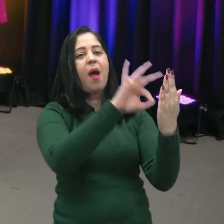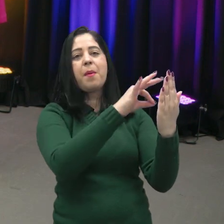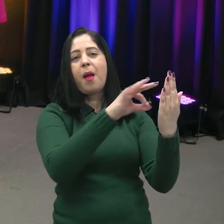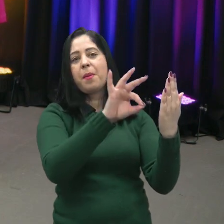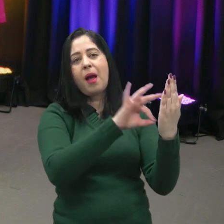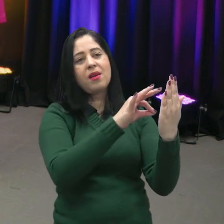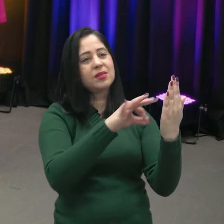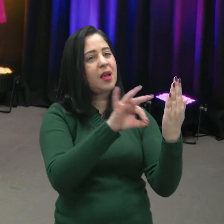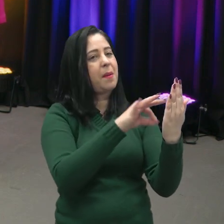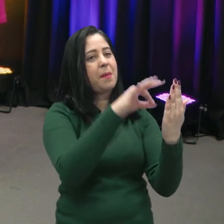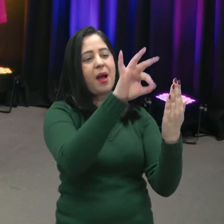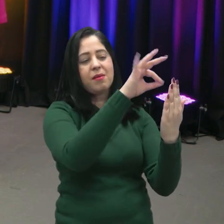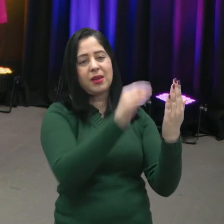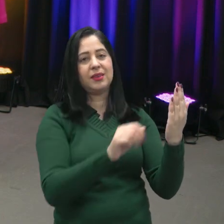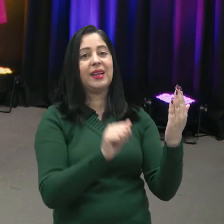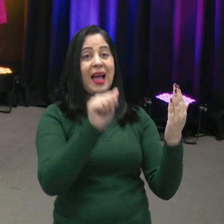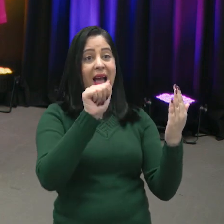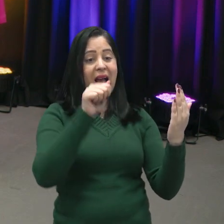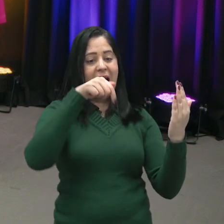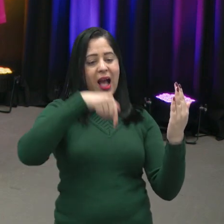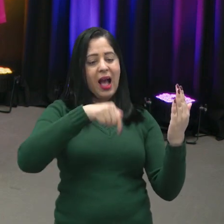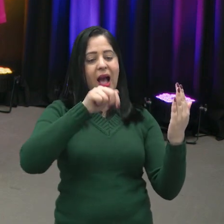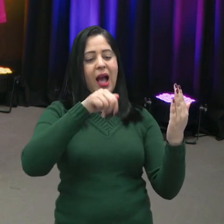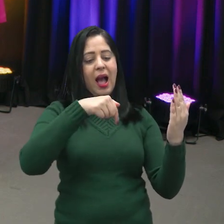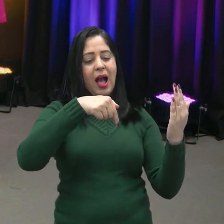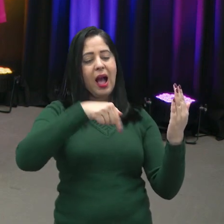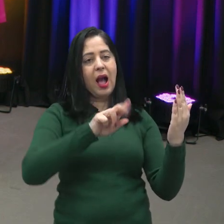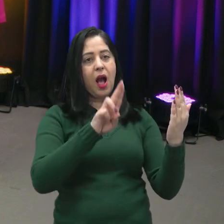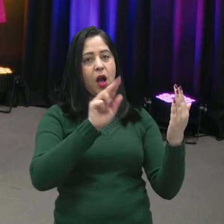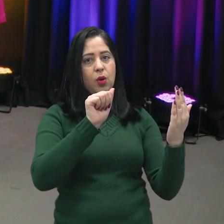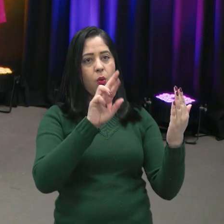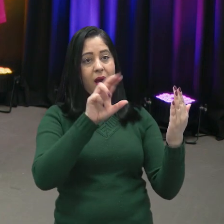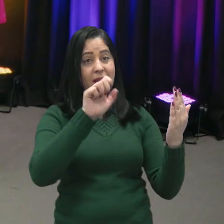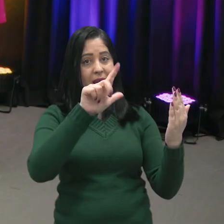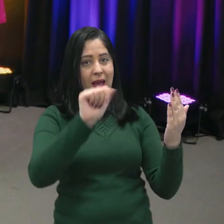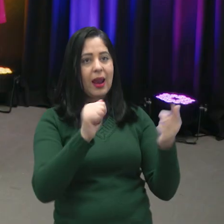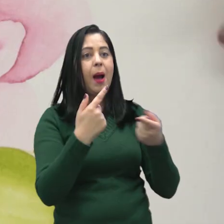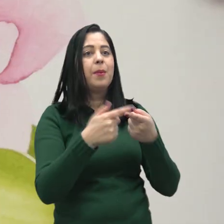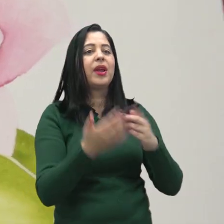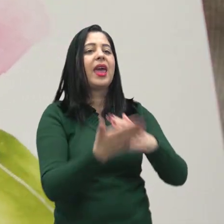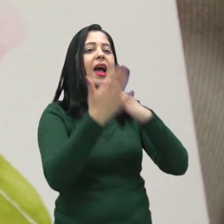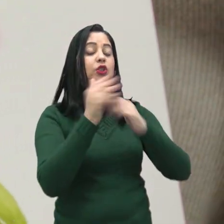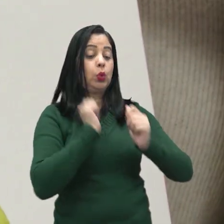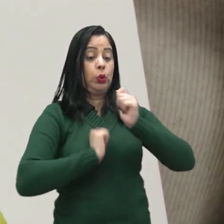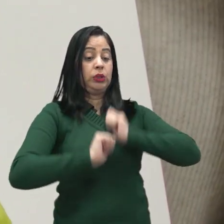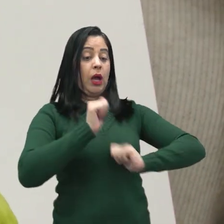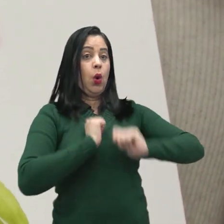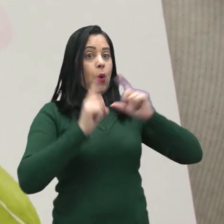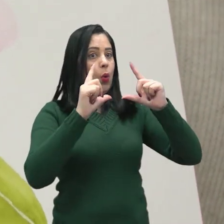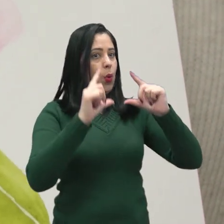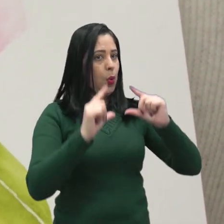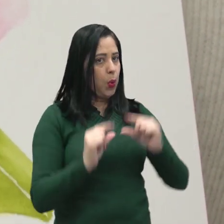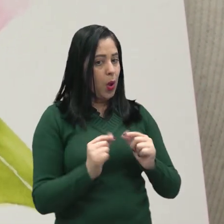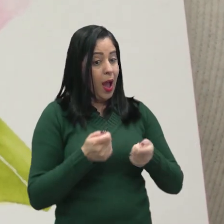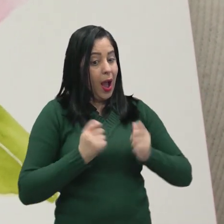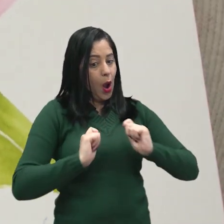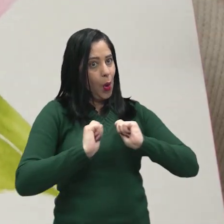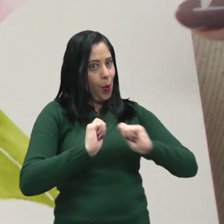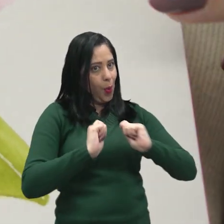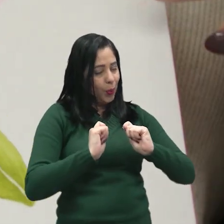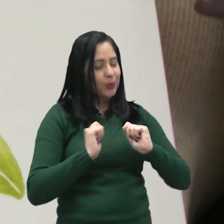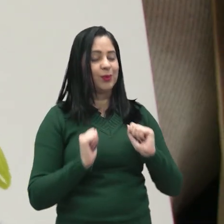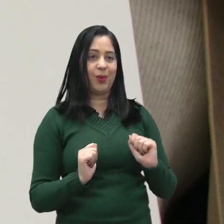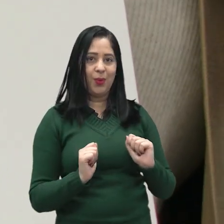ela, né? Me aperfeiçoando cada vez mais. A aquarela, ela trabalha essa questão da ansiedade, ela trabalha a questão